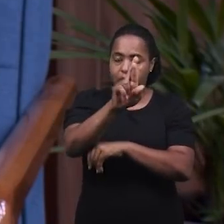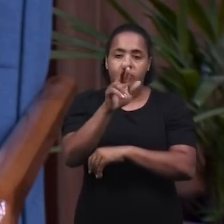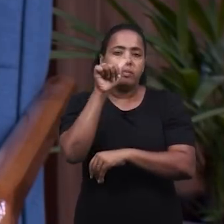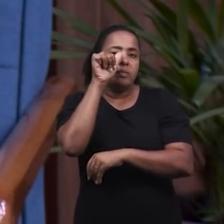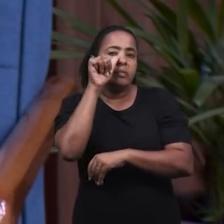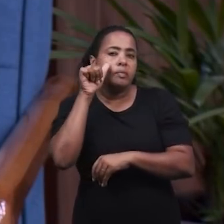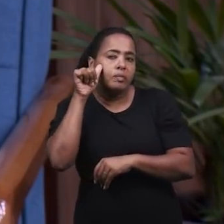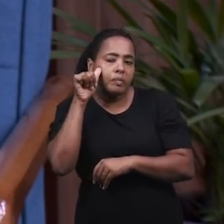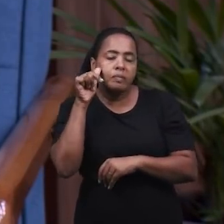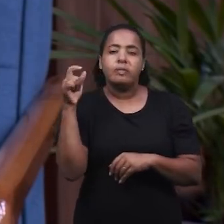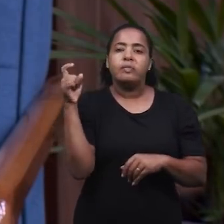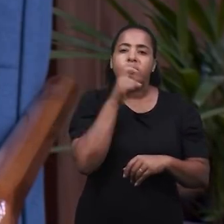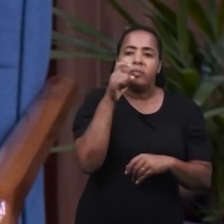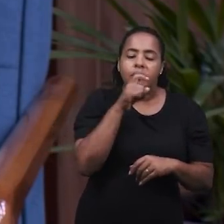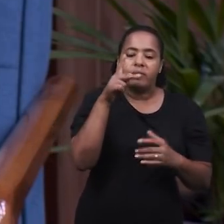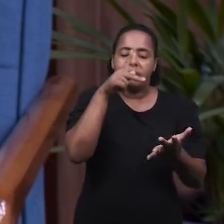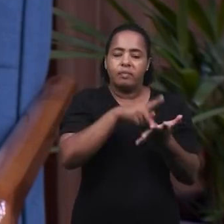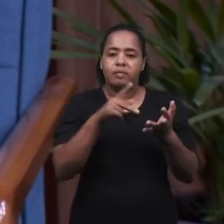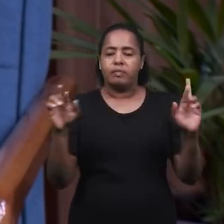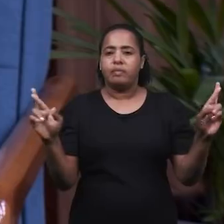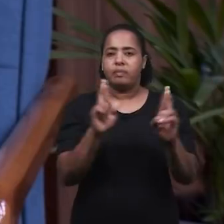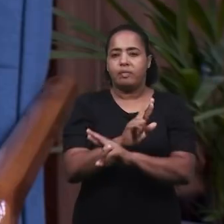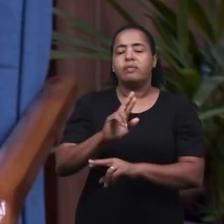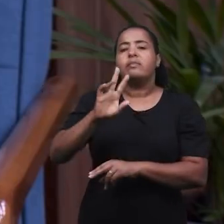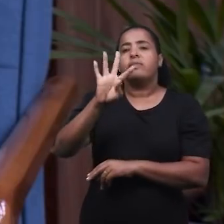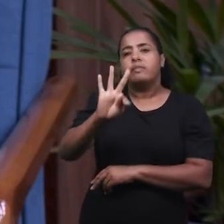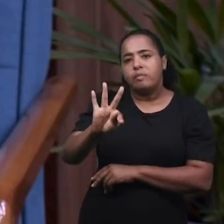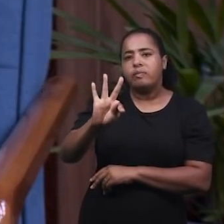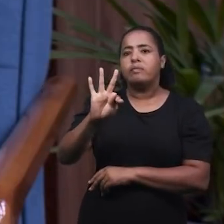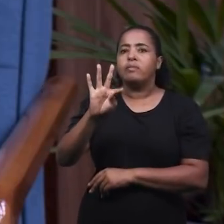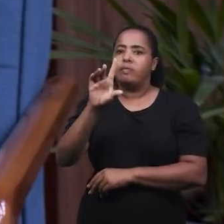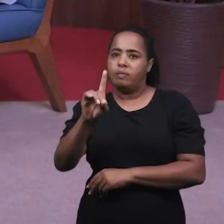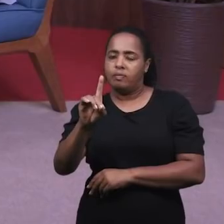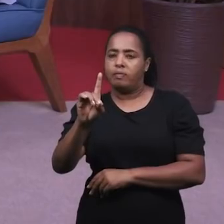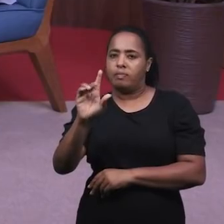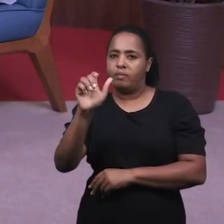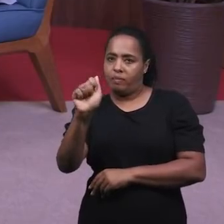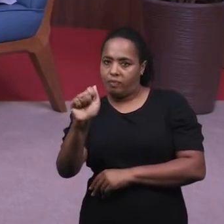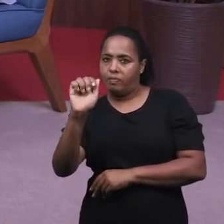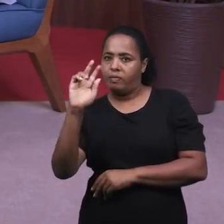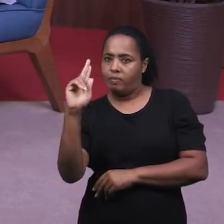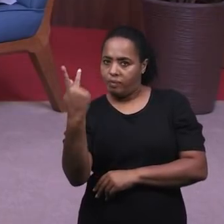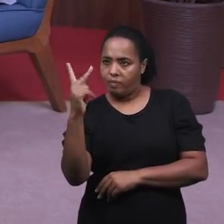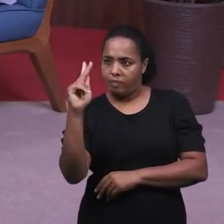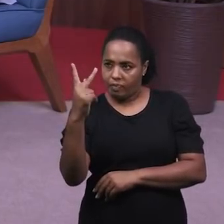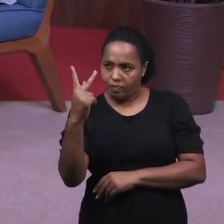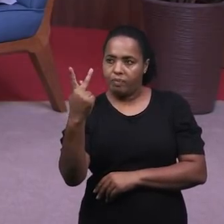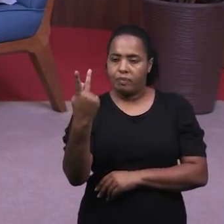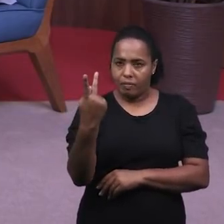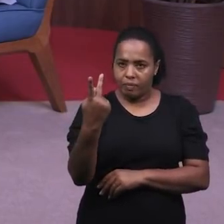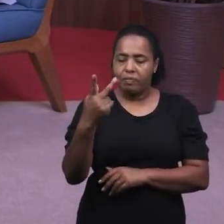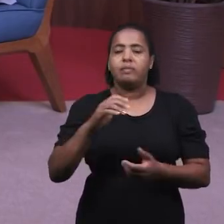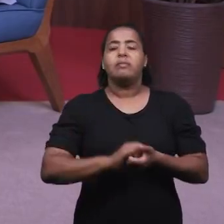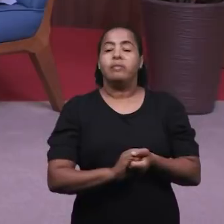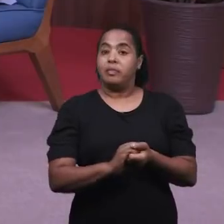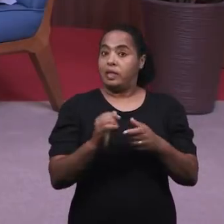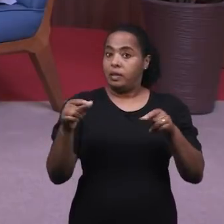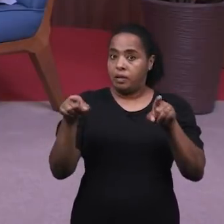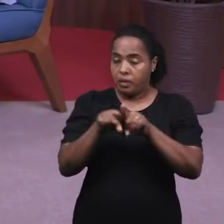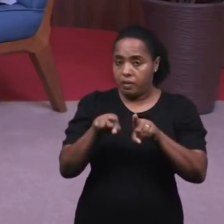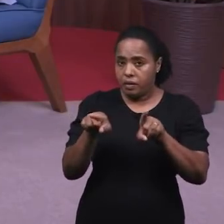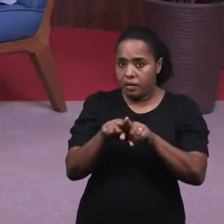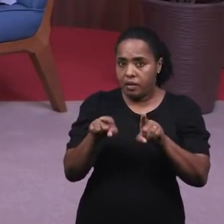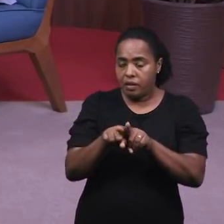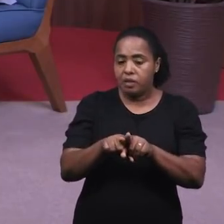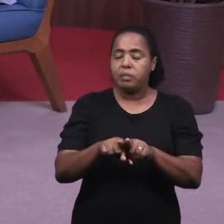os mitos e verdades em relação ao TDAH. No quadro Perfeito Louvor, a tia Laís Filgueiras